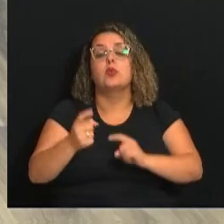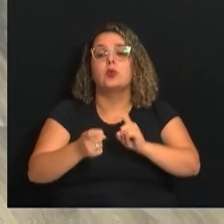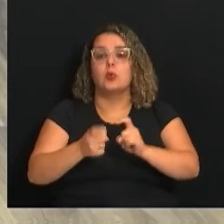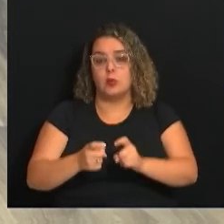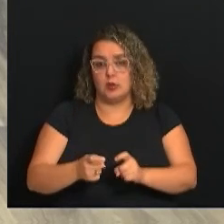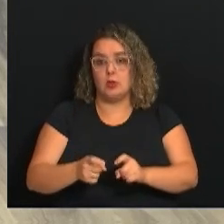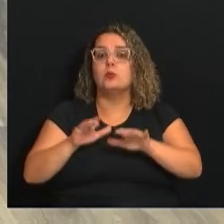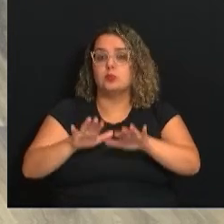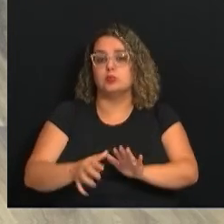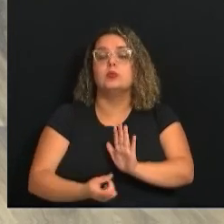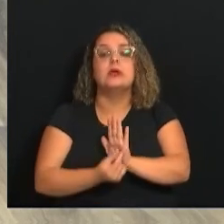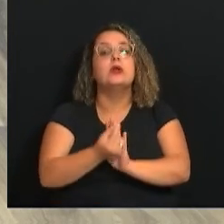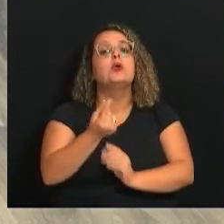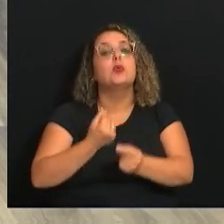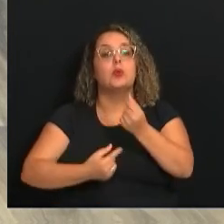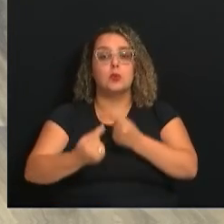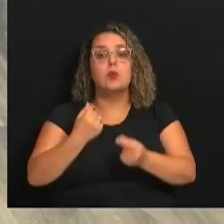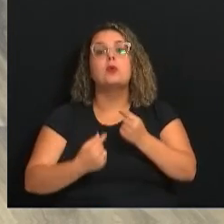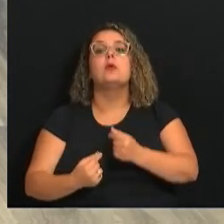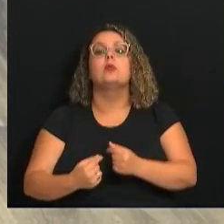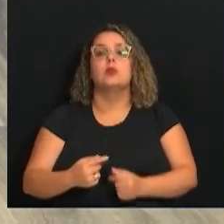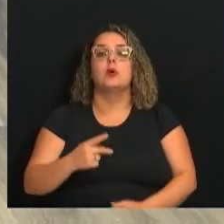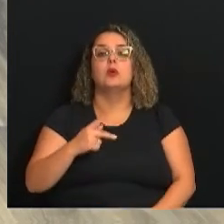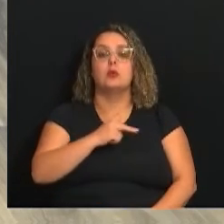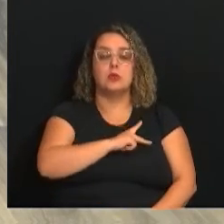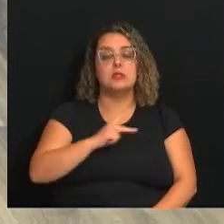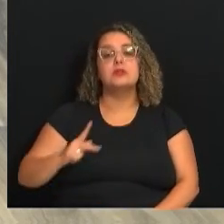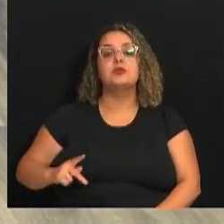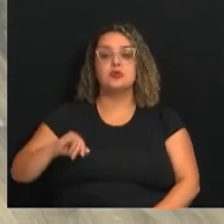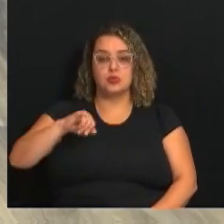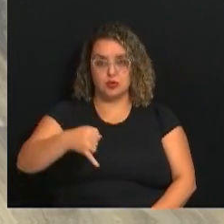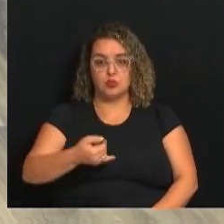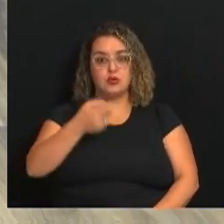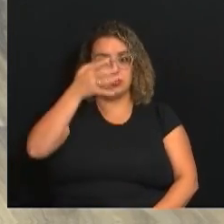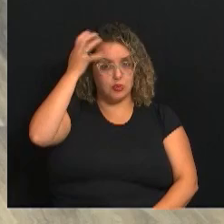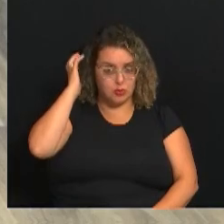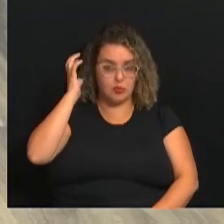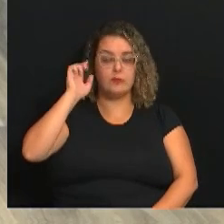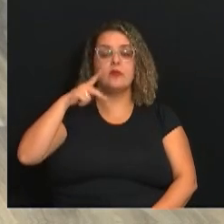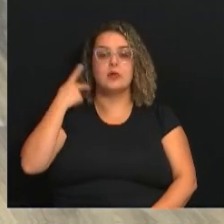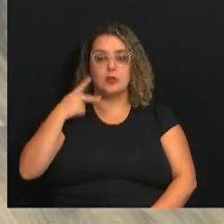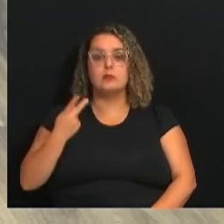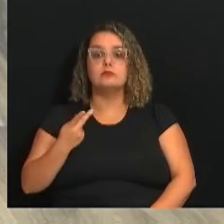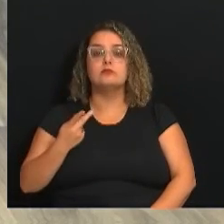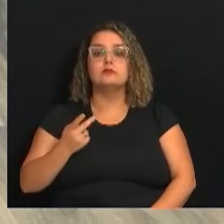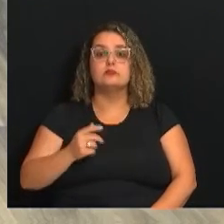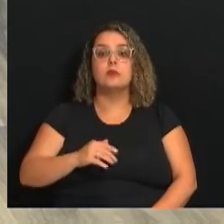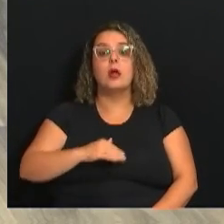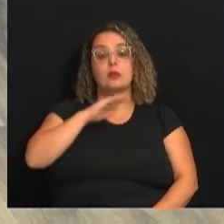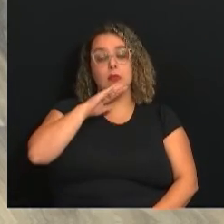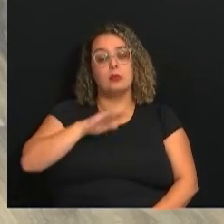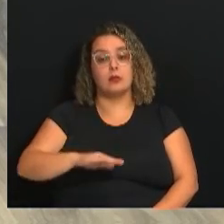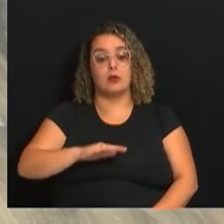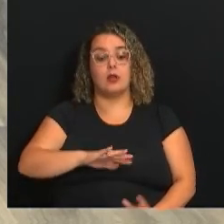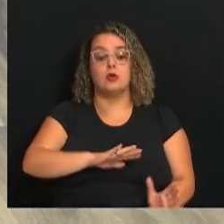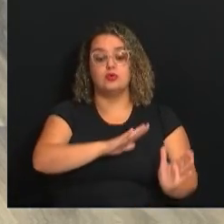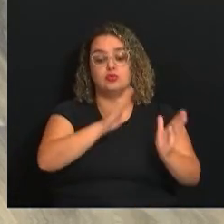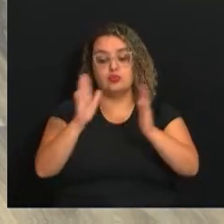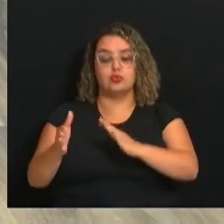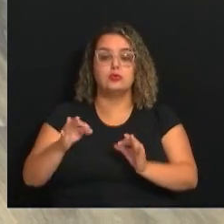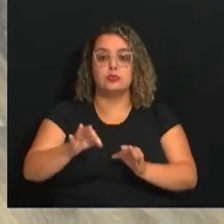preocupante, já sendo necessário uma consulta com um médico veterinário para diagnosticar antes do